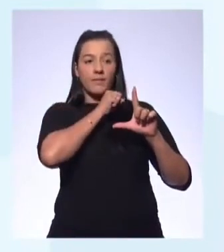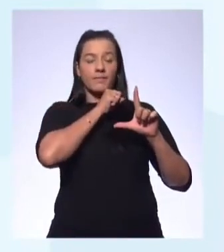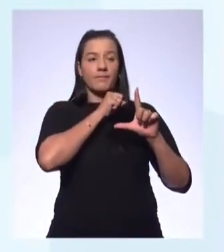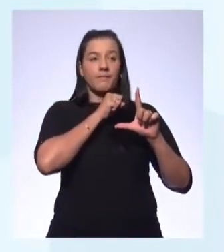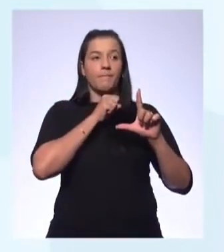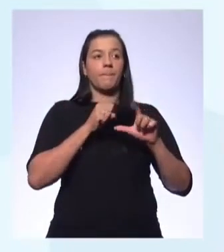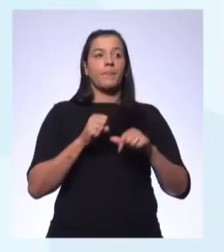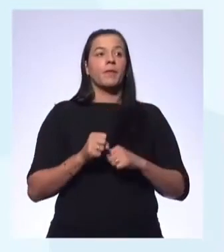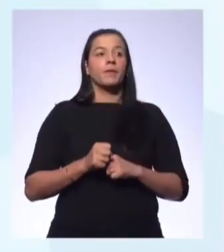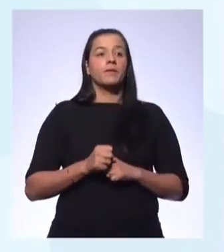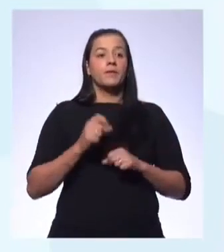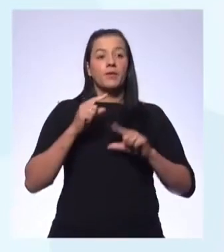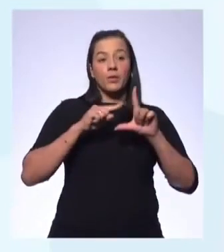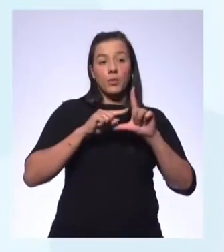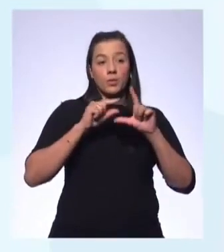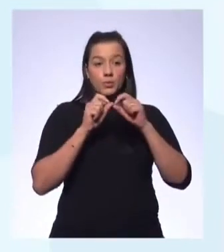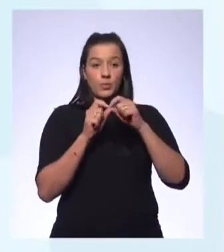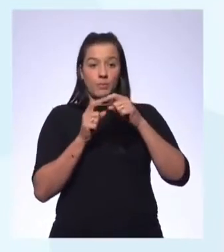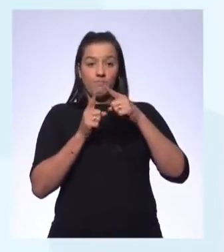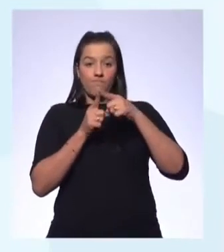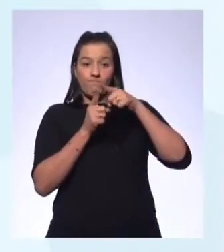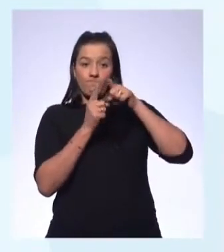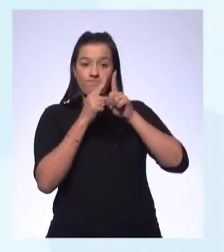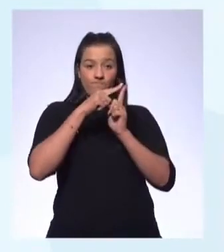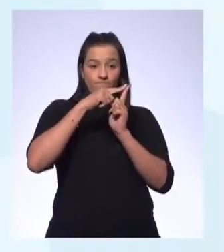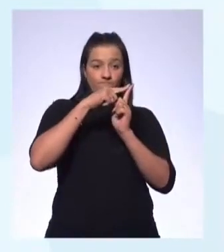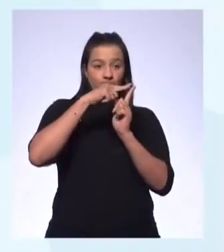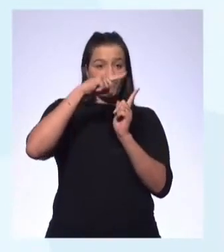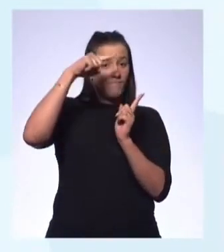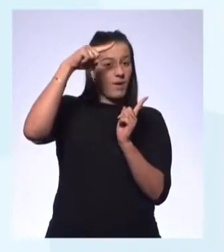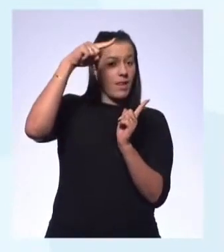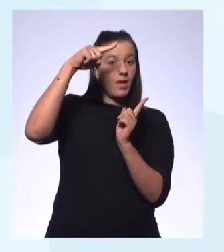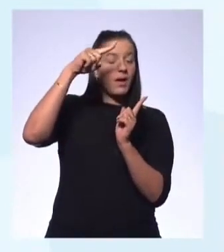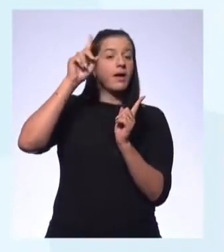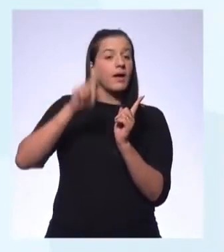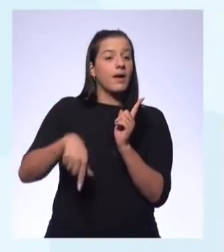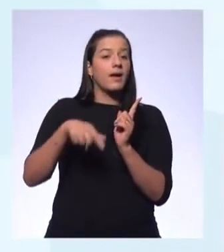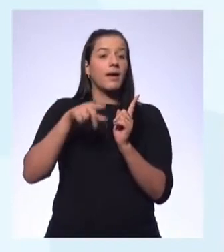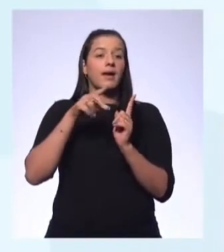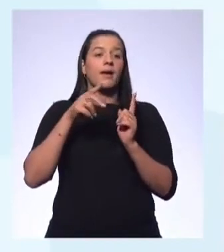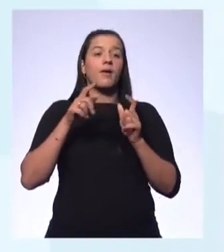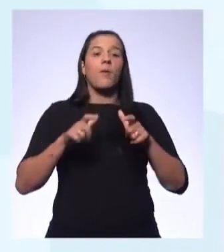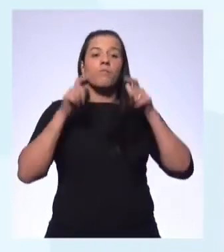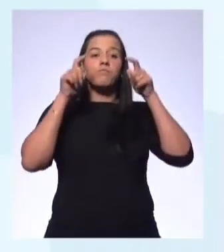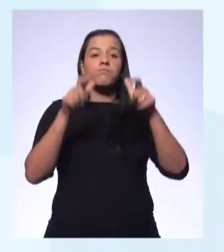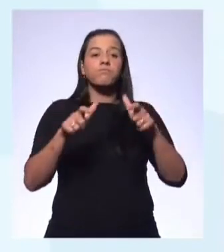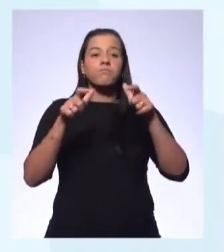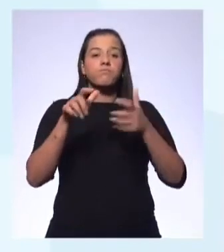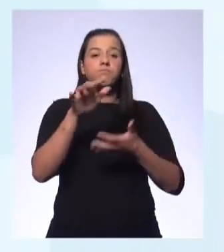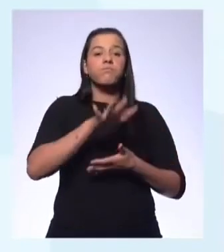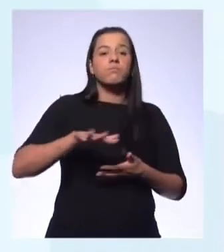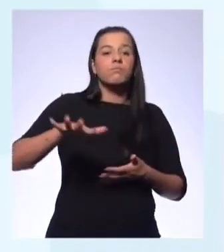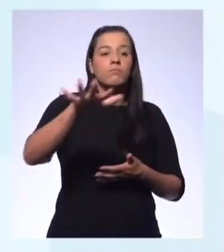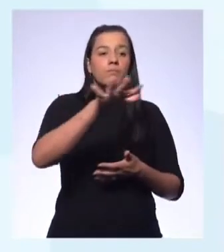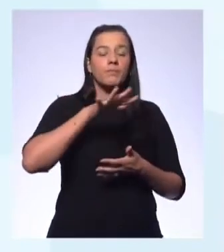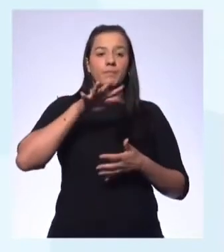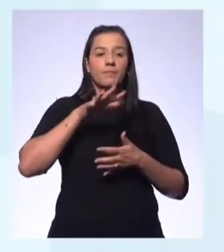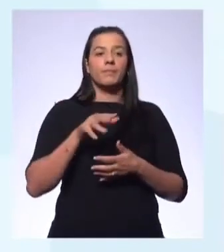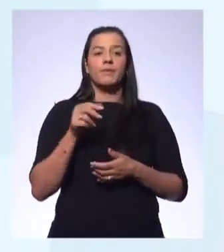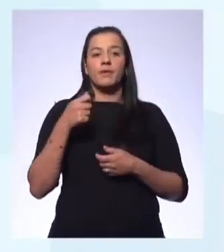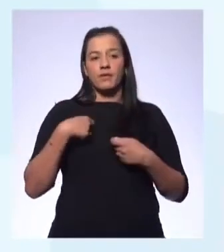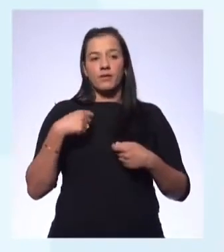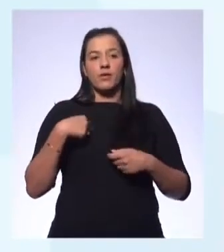funciona, tá? Quanto mais larga a faixa, maior é a posição, maior é o espaço ocupado por